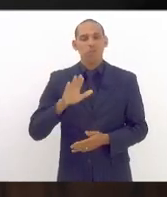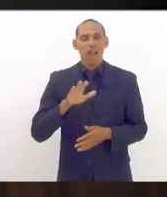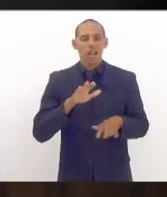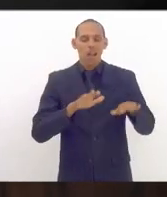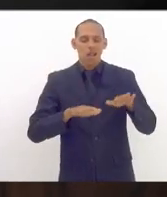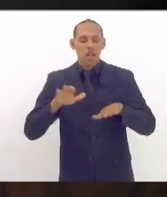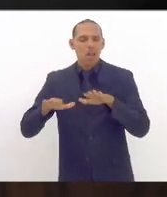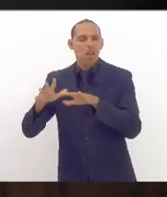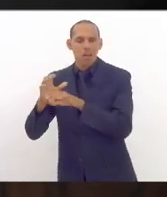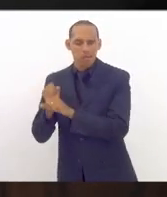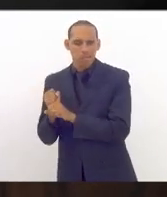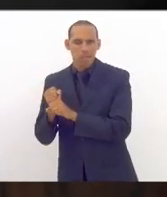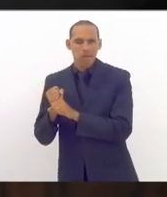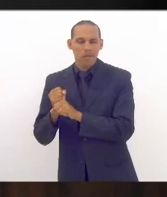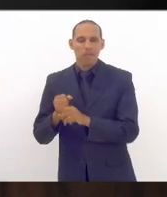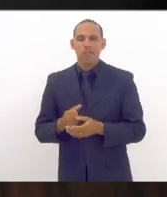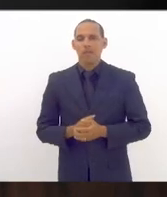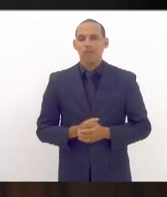é